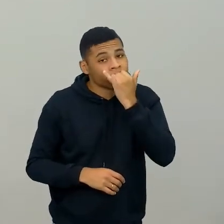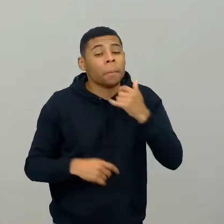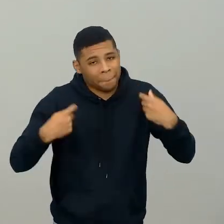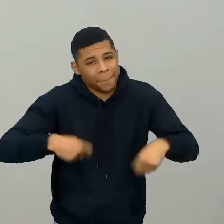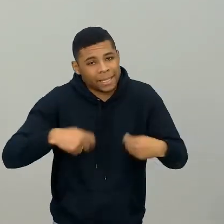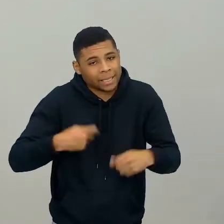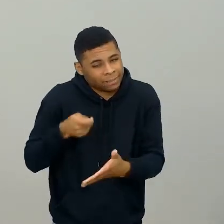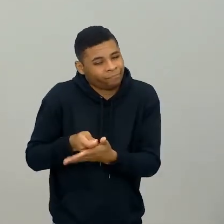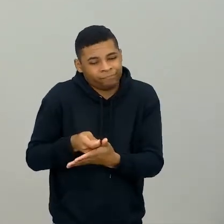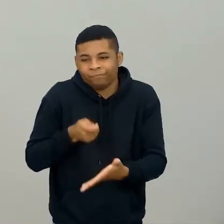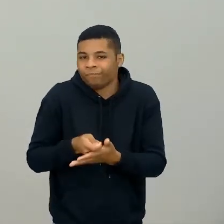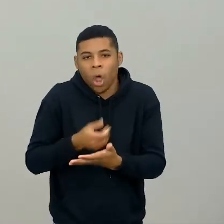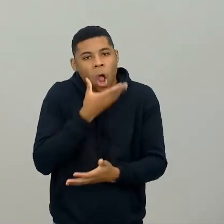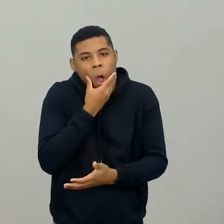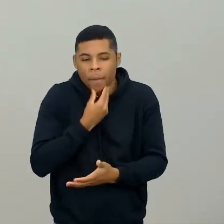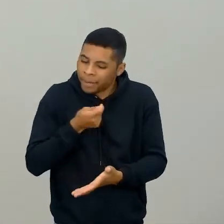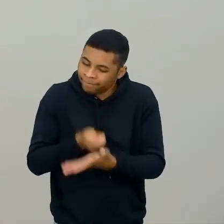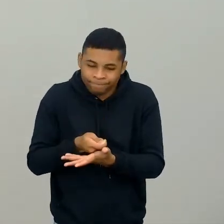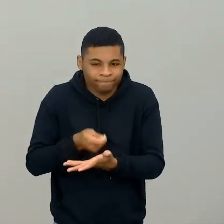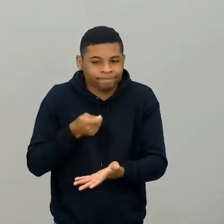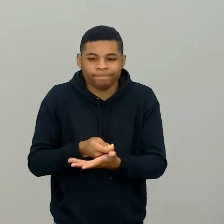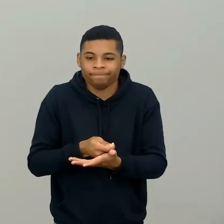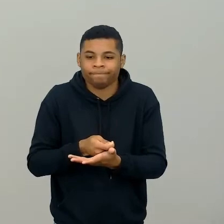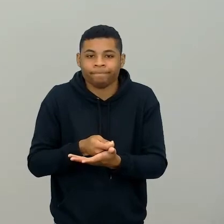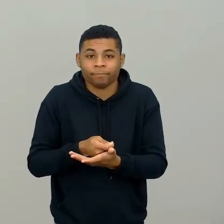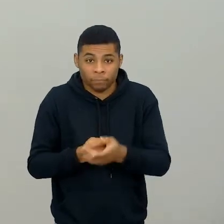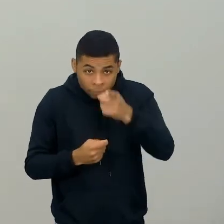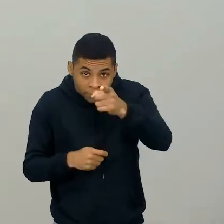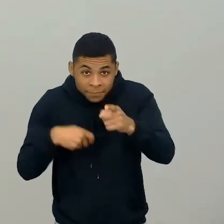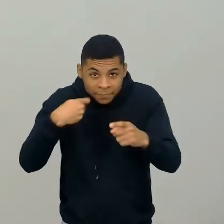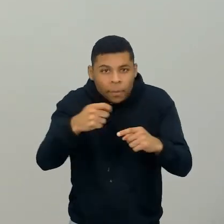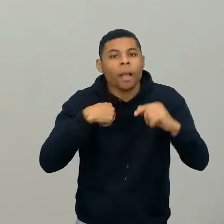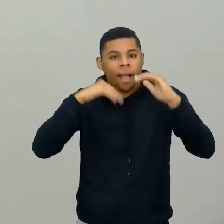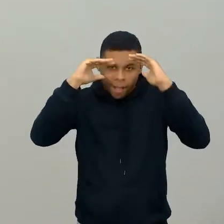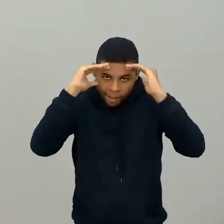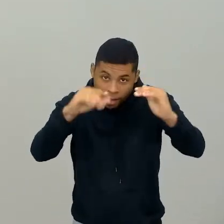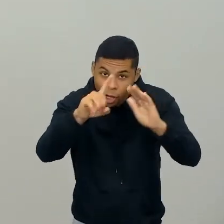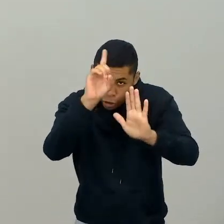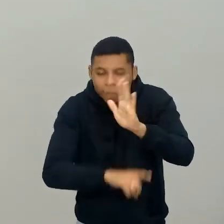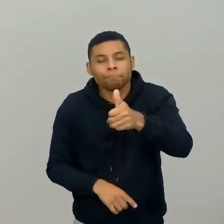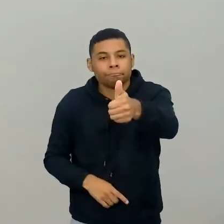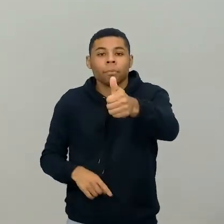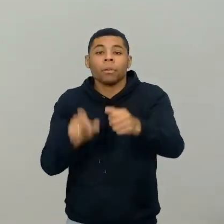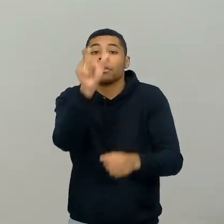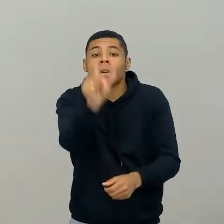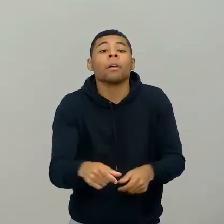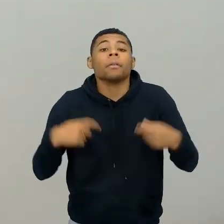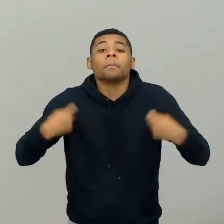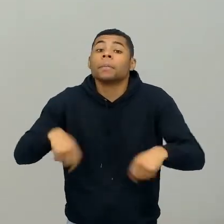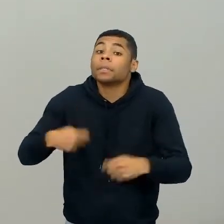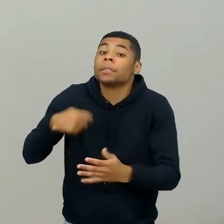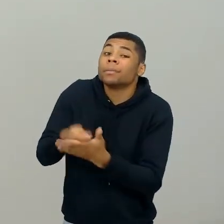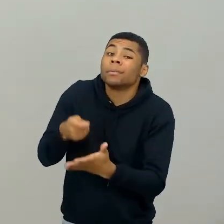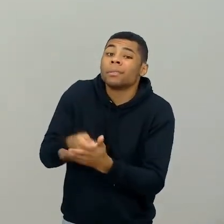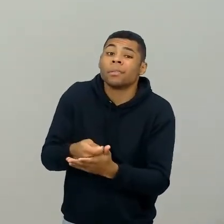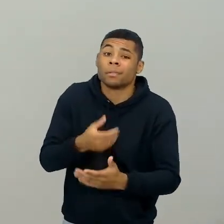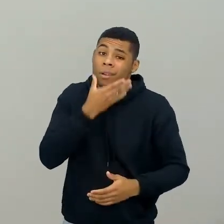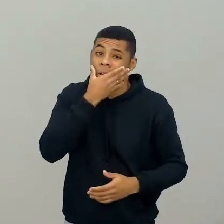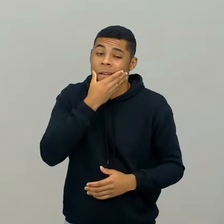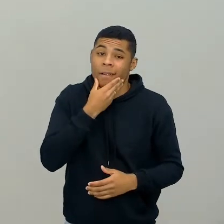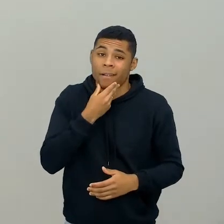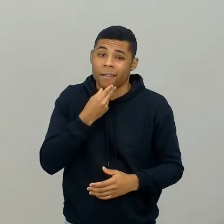trabalho de escravizados, principalmente prisioneiros de guerra? Estamos falando de uma sociedade onde